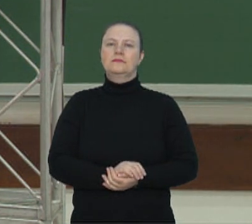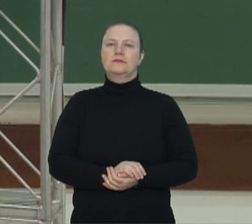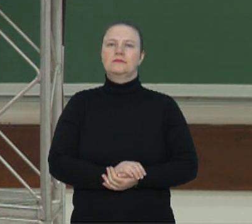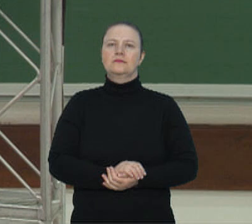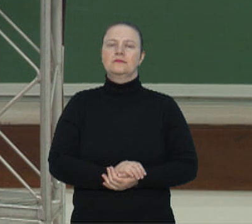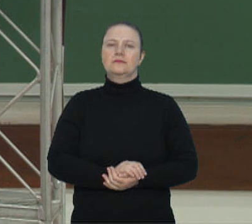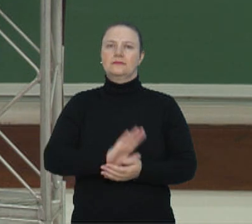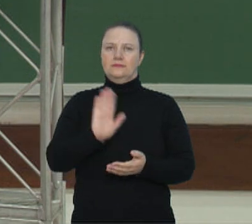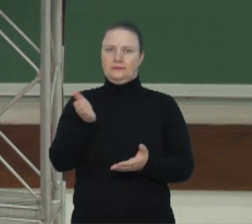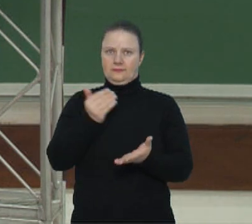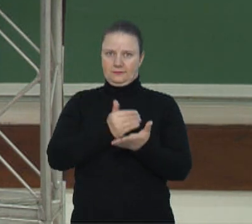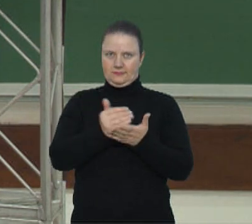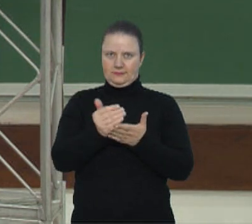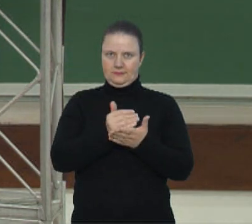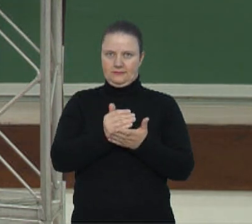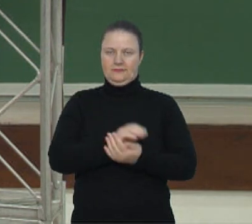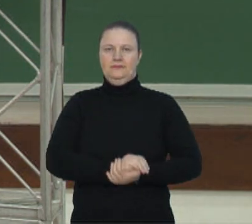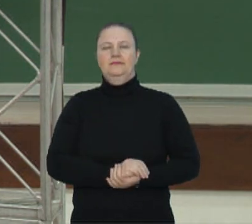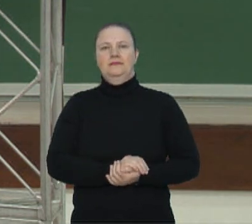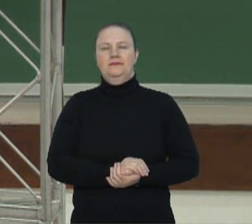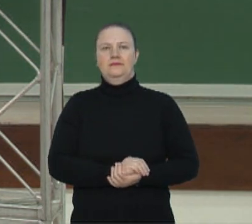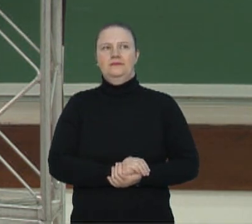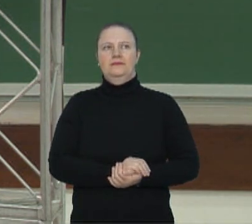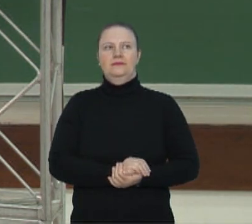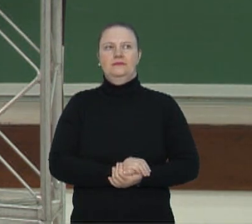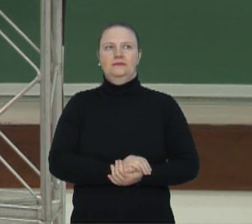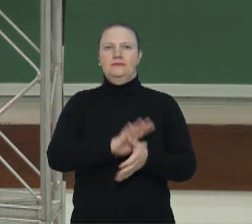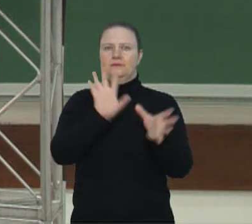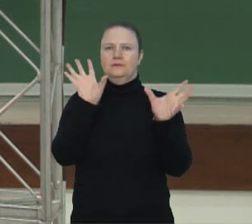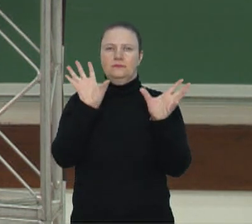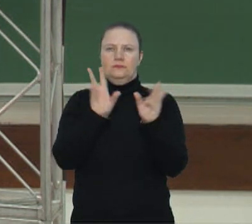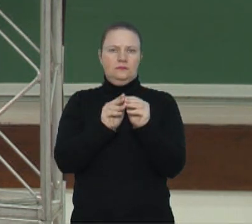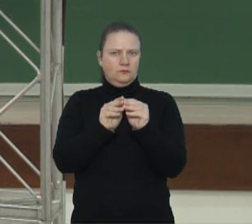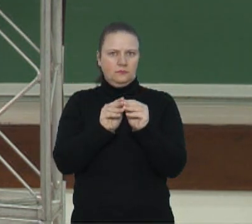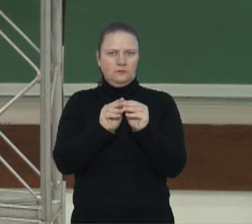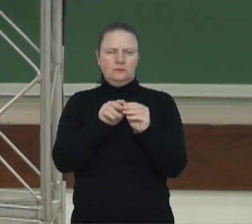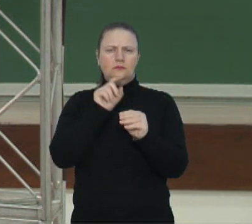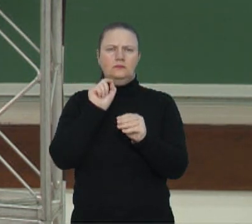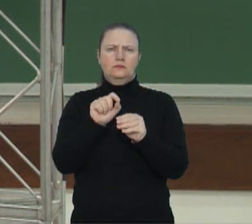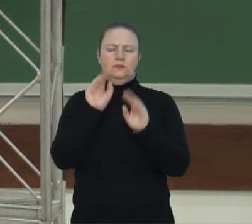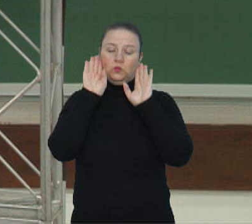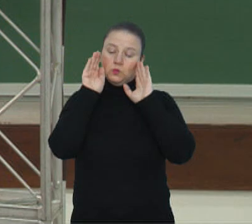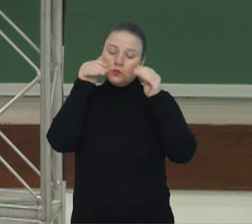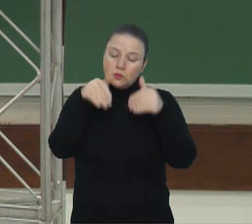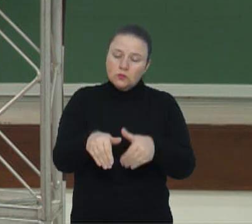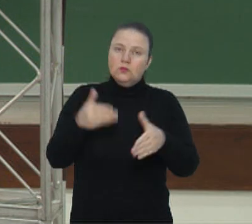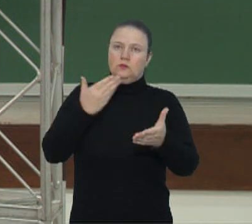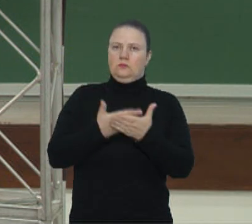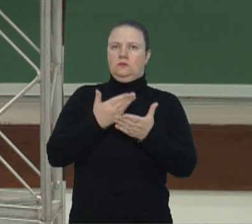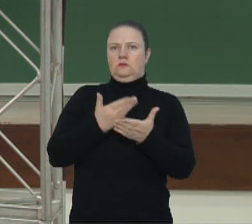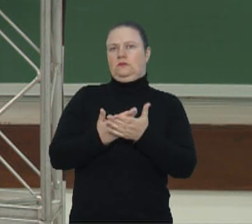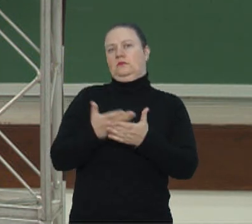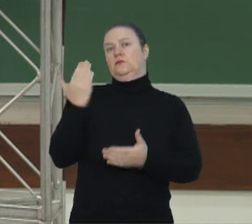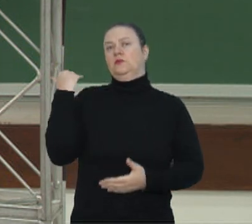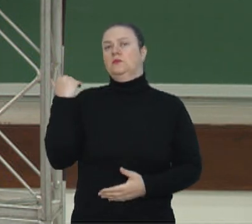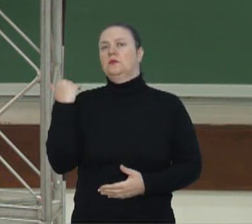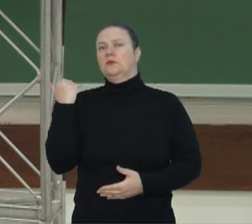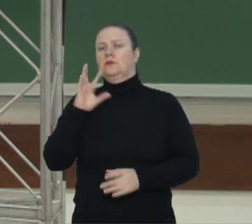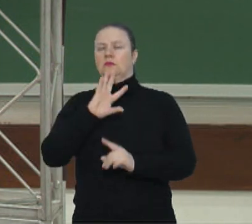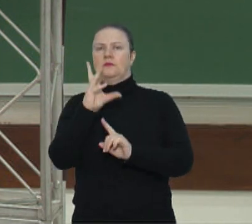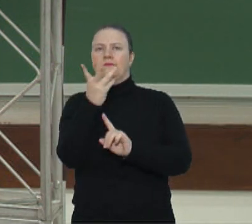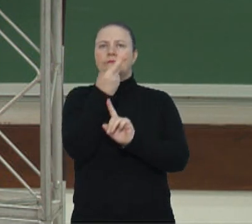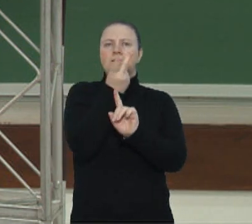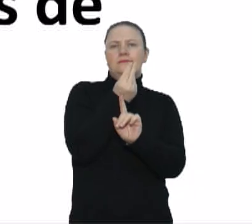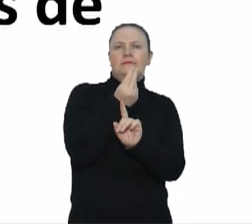Vamos já para... Então, um resumo, assim, qual foi o foco das aulas, pelo menos na parte de artes